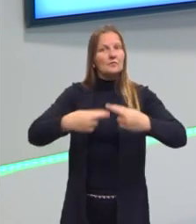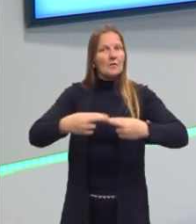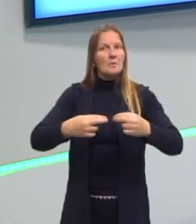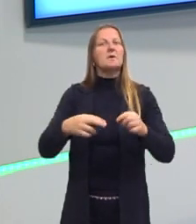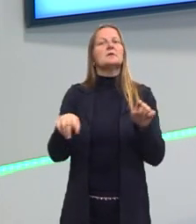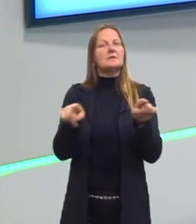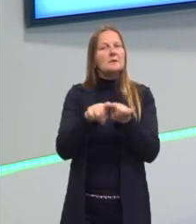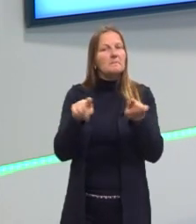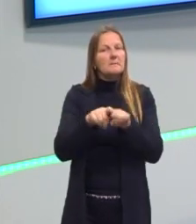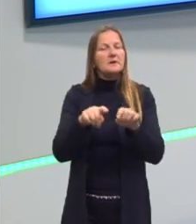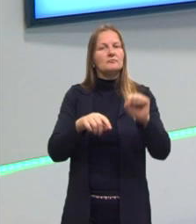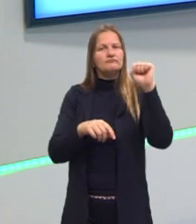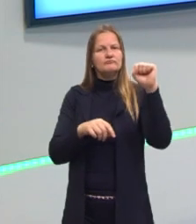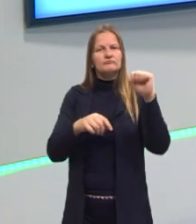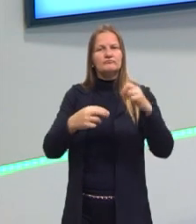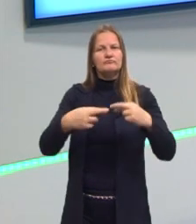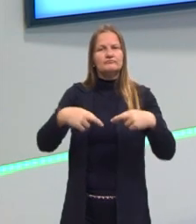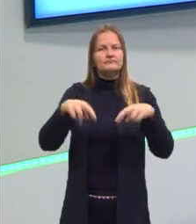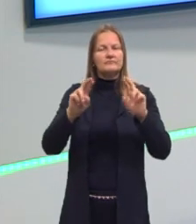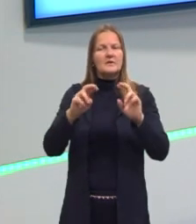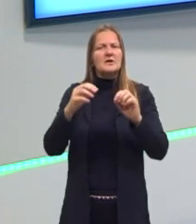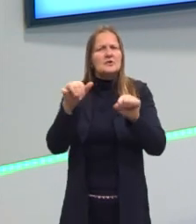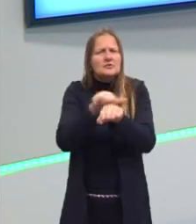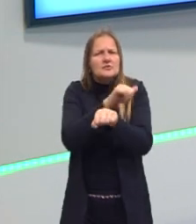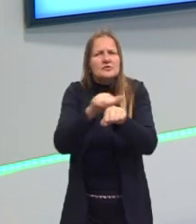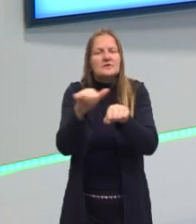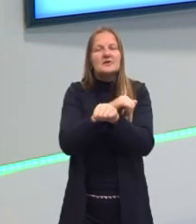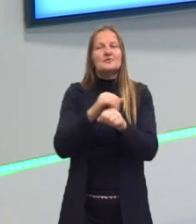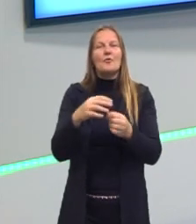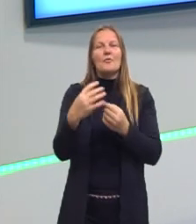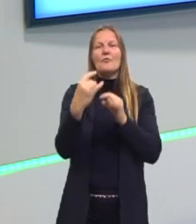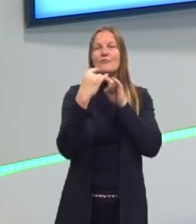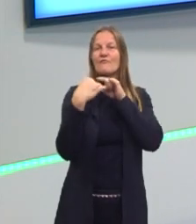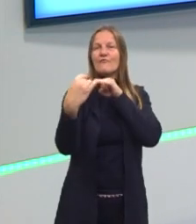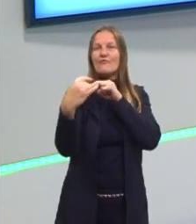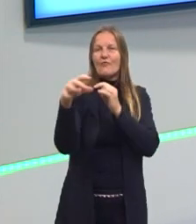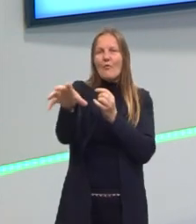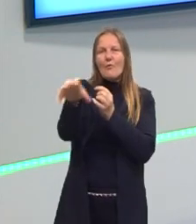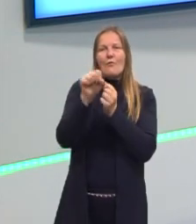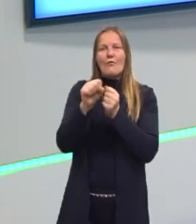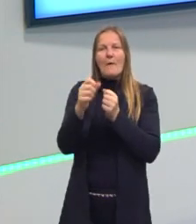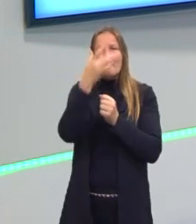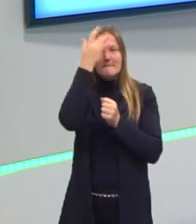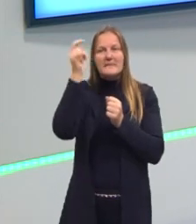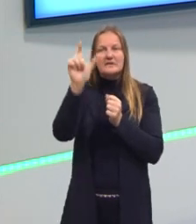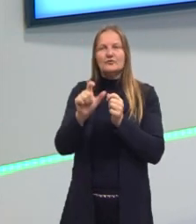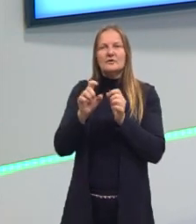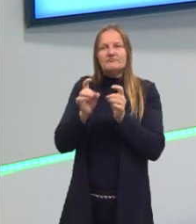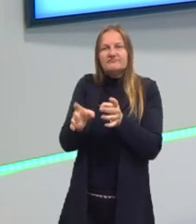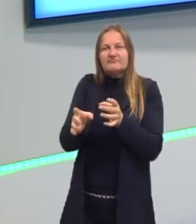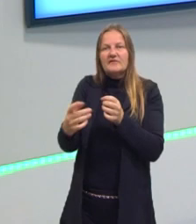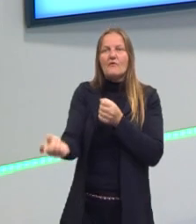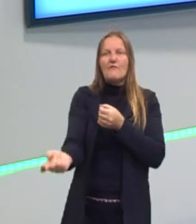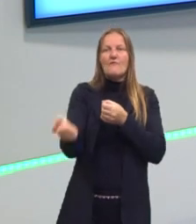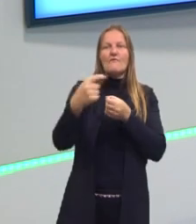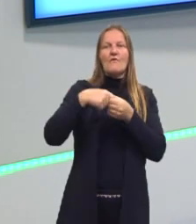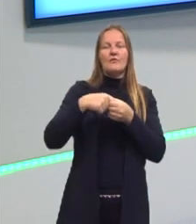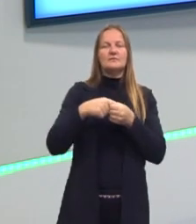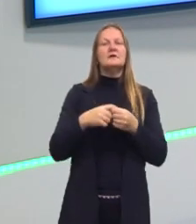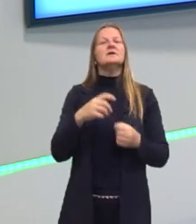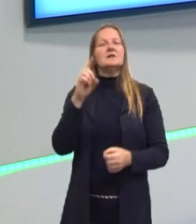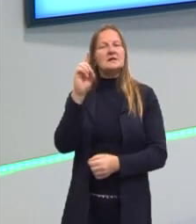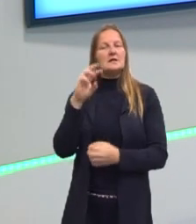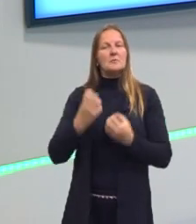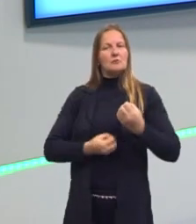uma estética uma estratégia é uma maneira de atrair de volta os seus fiéis e nada como a dramaticidade